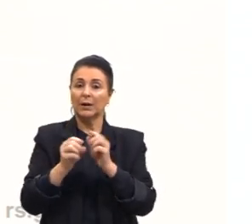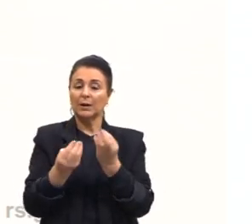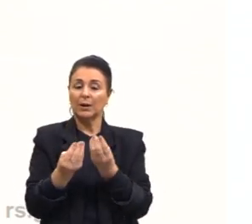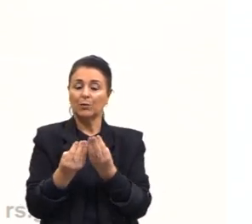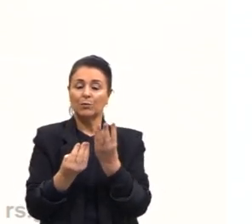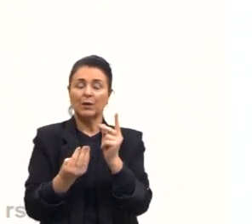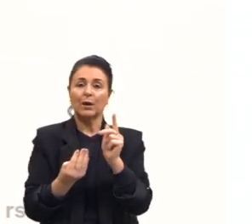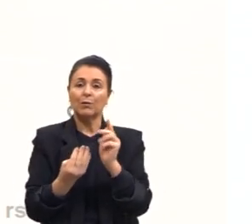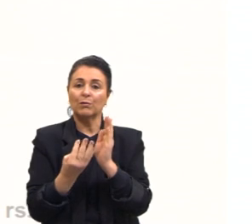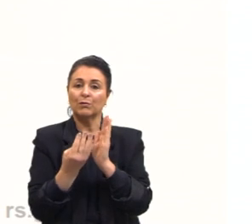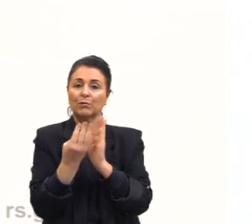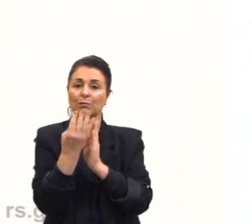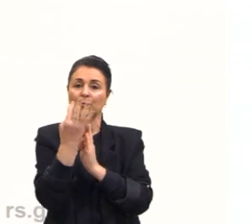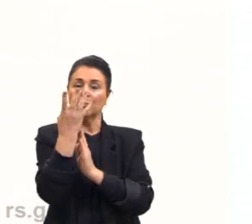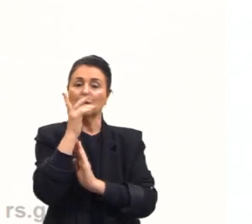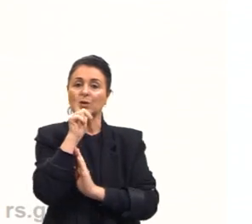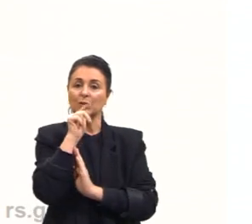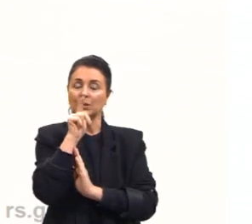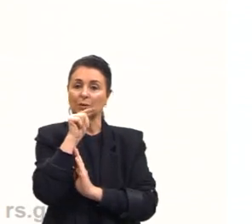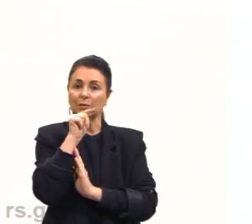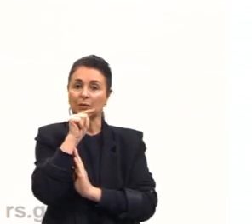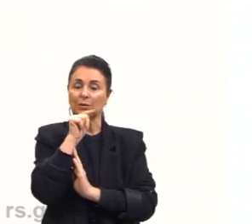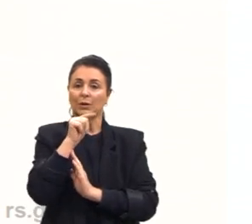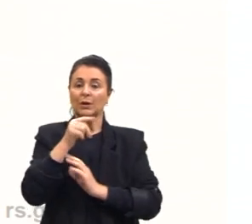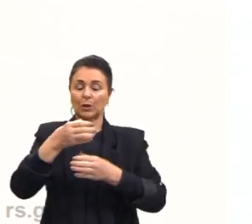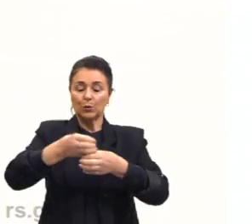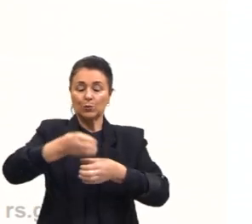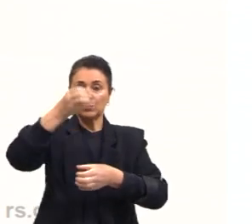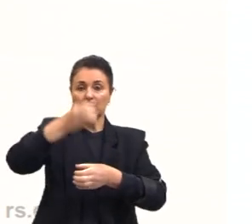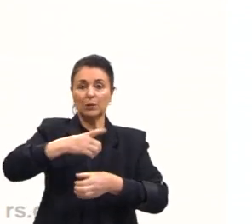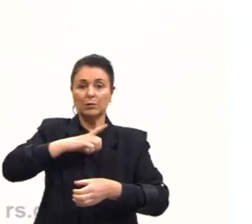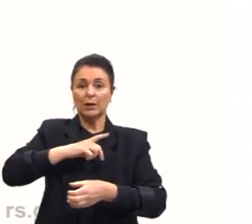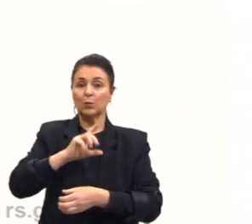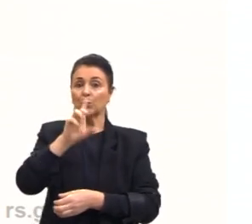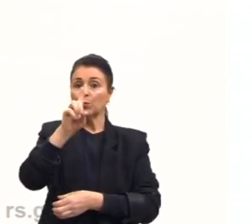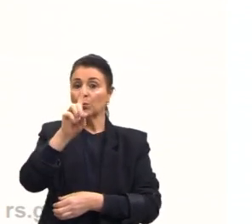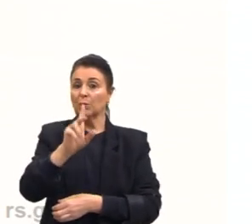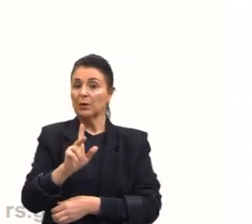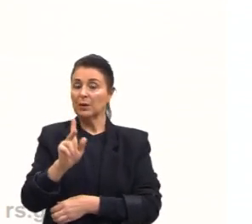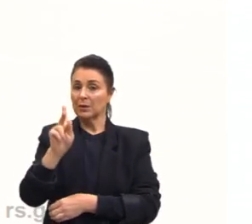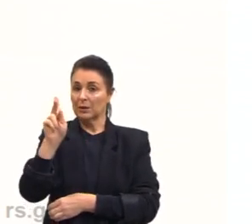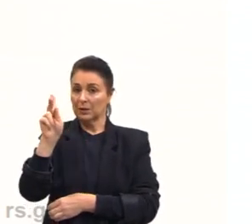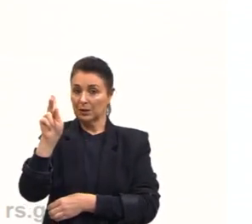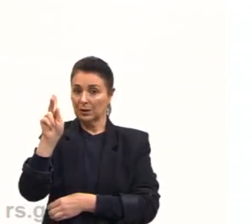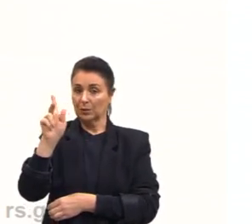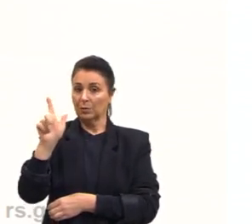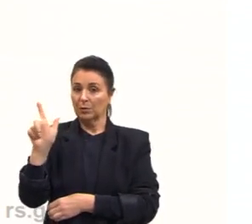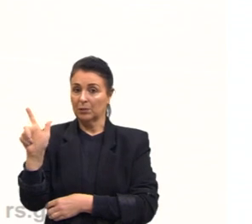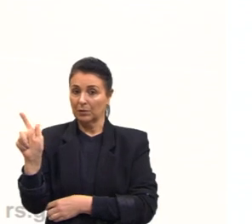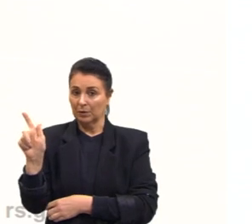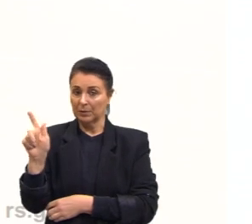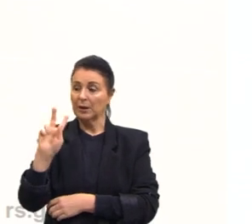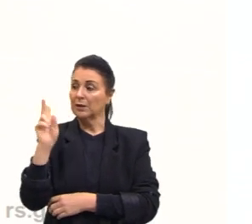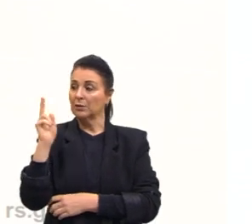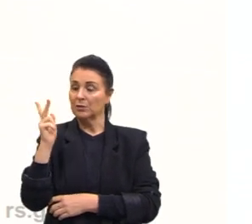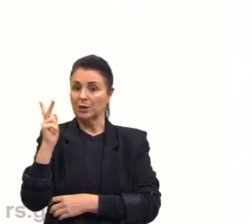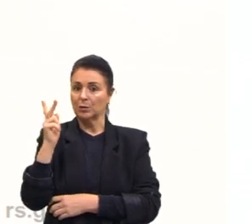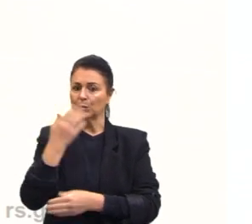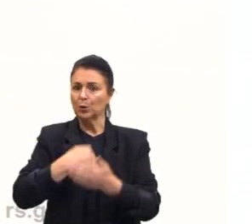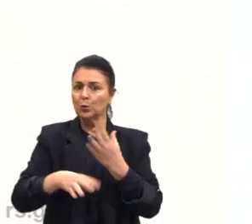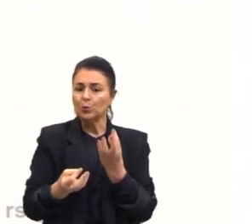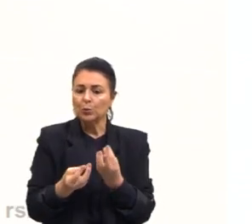água gasosa um cilindro contém 1 kg de hidrogênio e todo esse gás foi